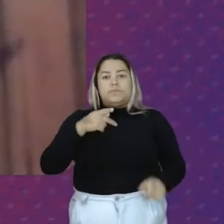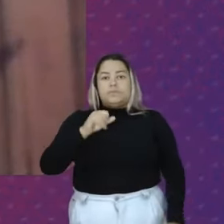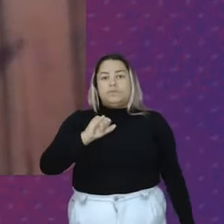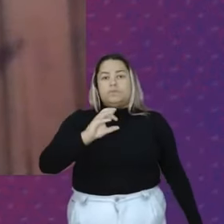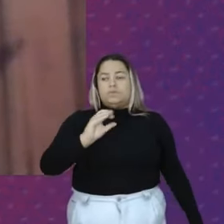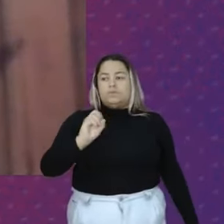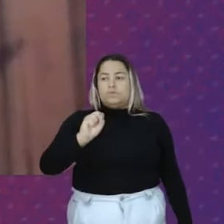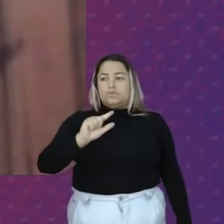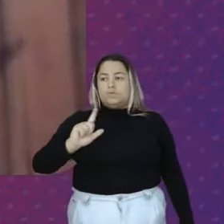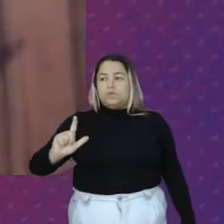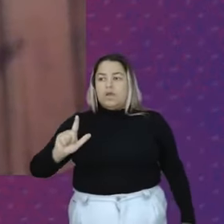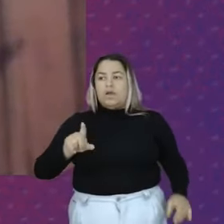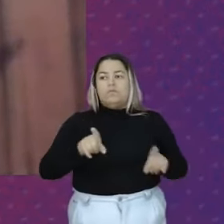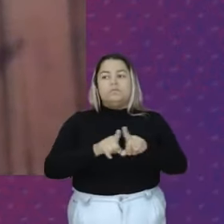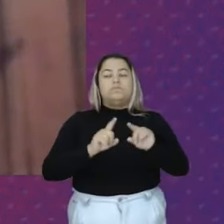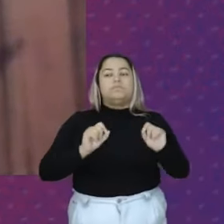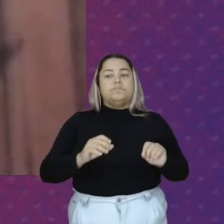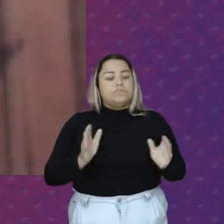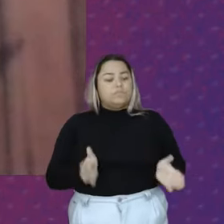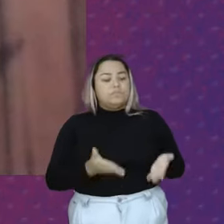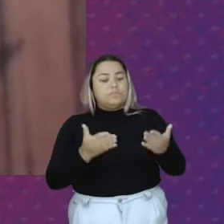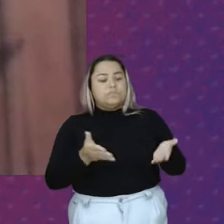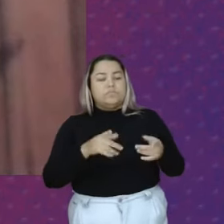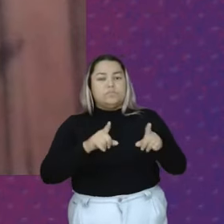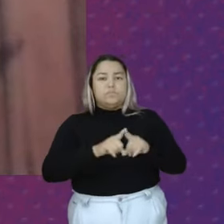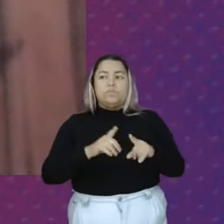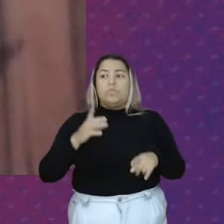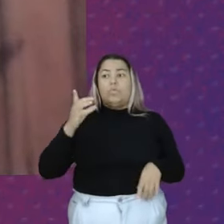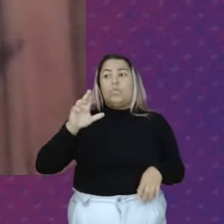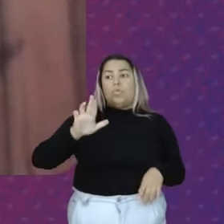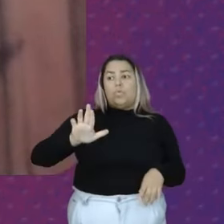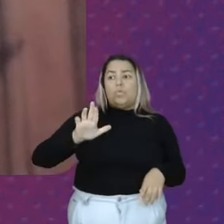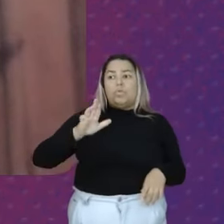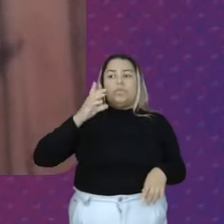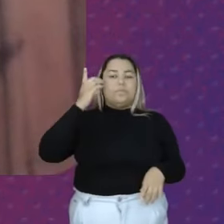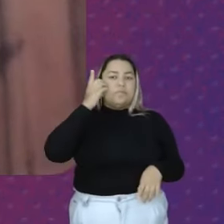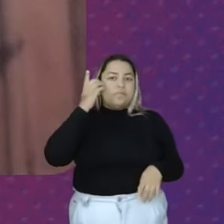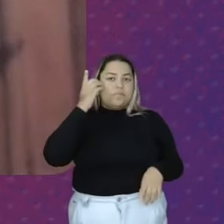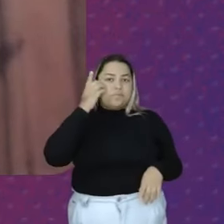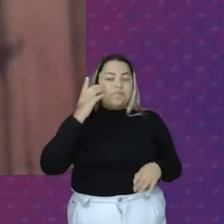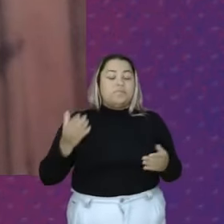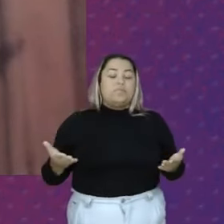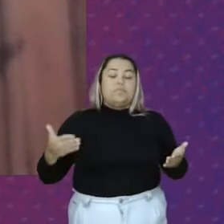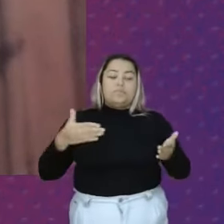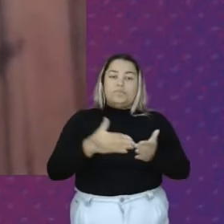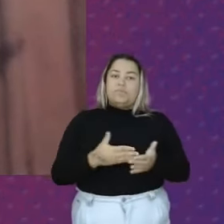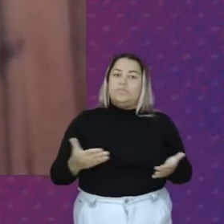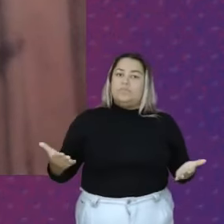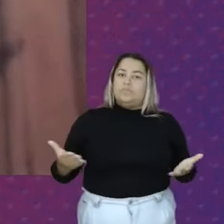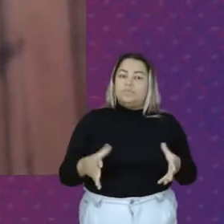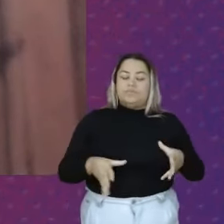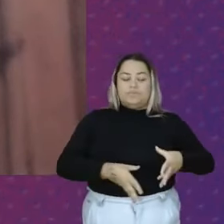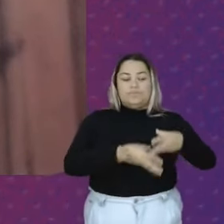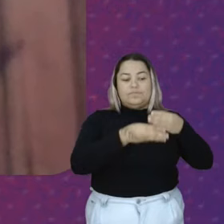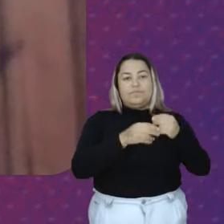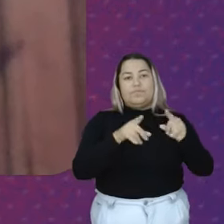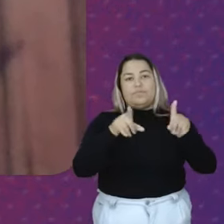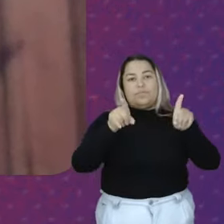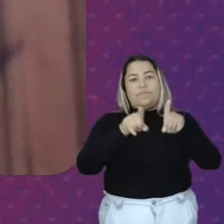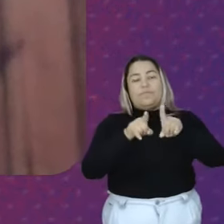isso também tem iniciativa ali no iduma né e até hoje ela não foi implementada o que que é avaliação